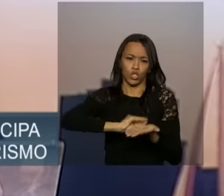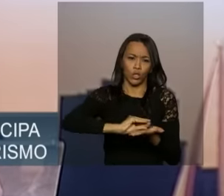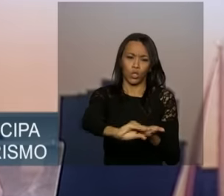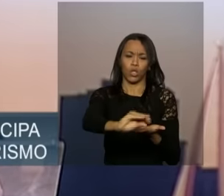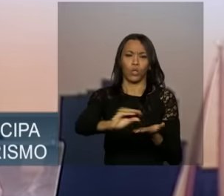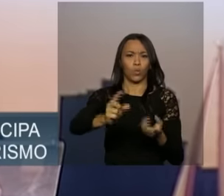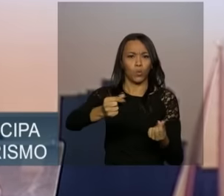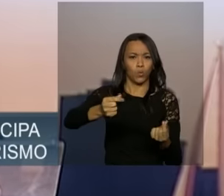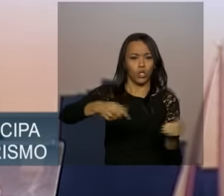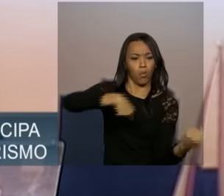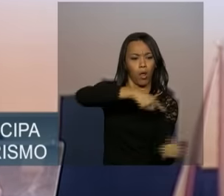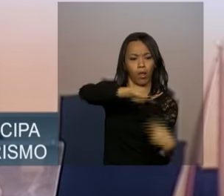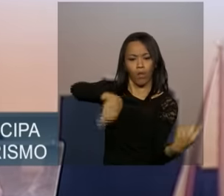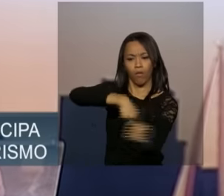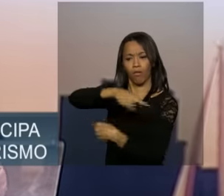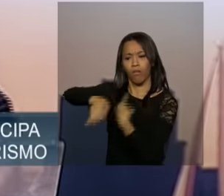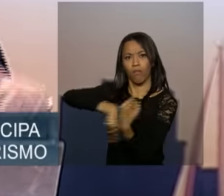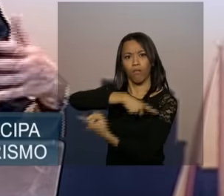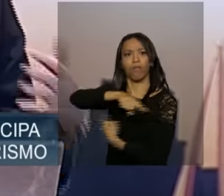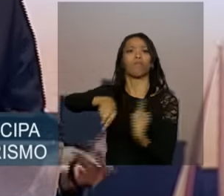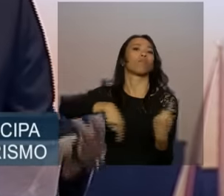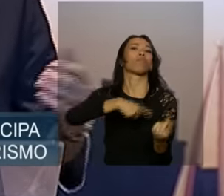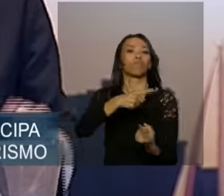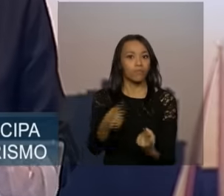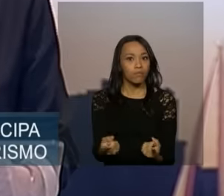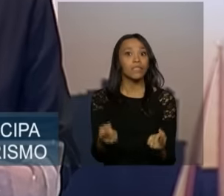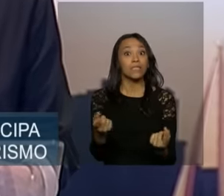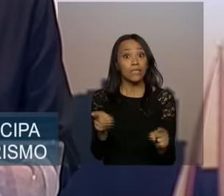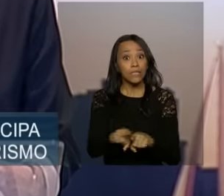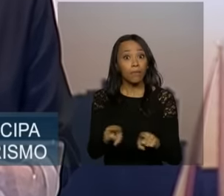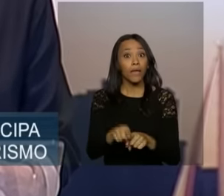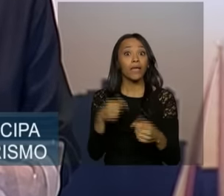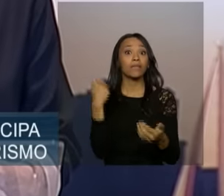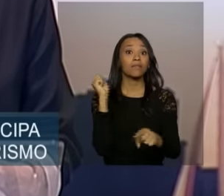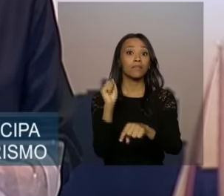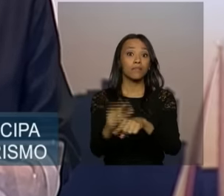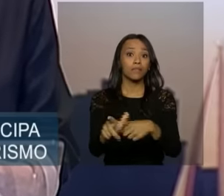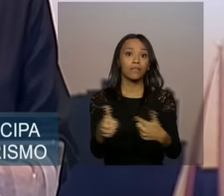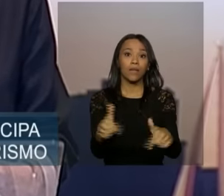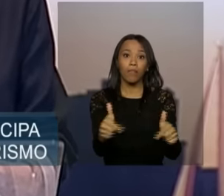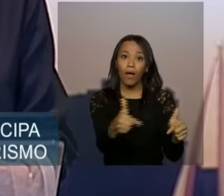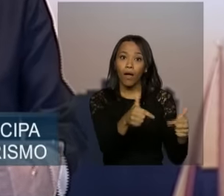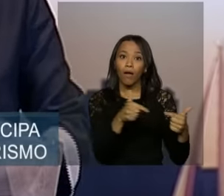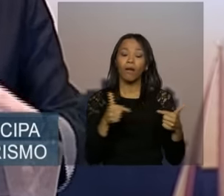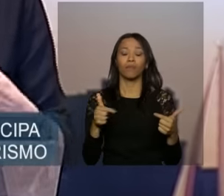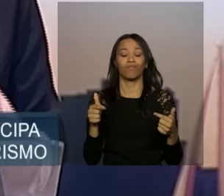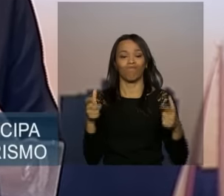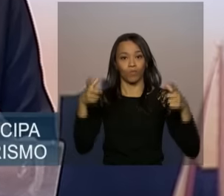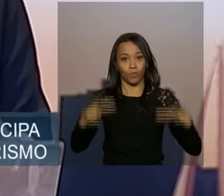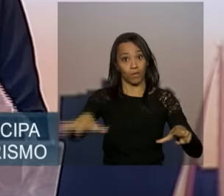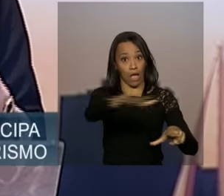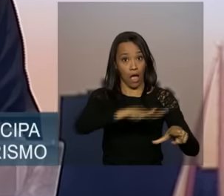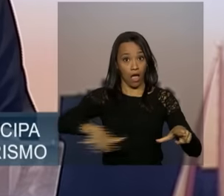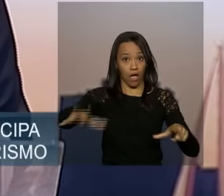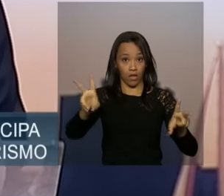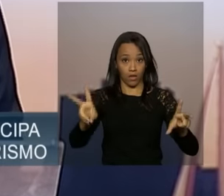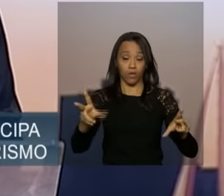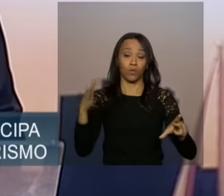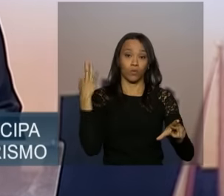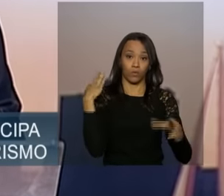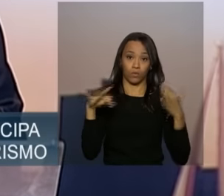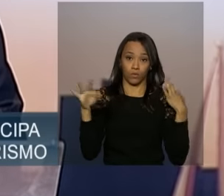em capital, que necessariamente empregam também bastante, tem uma rede